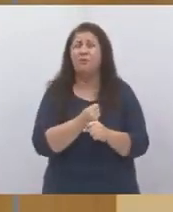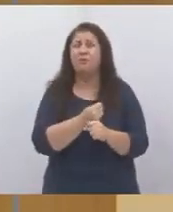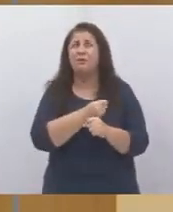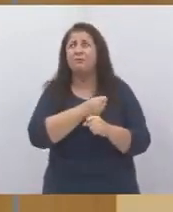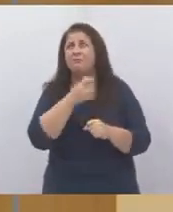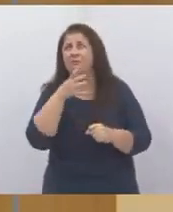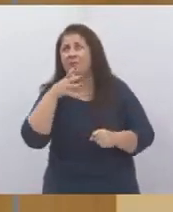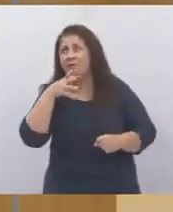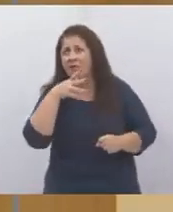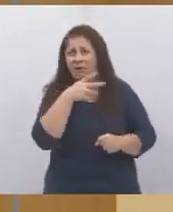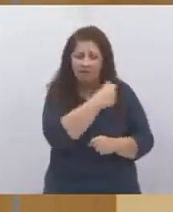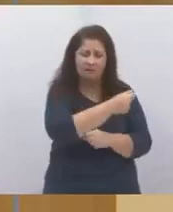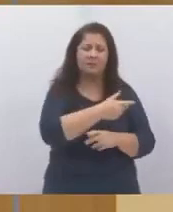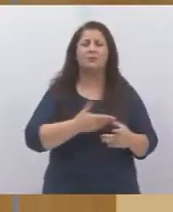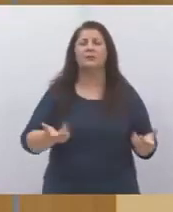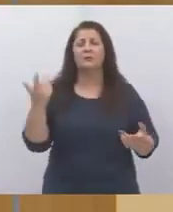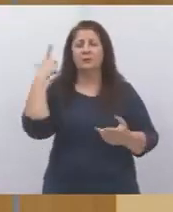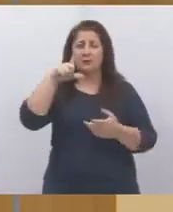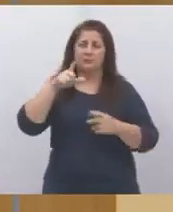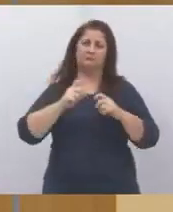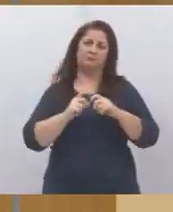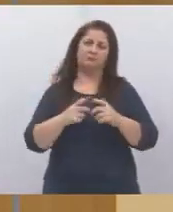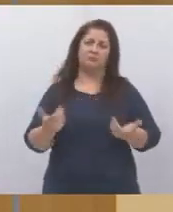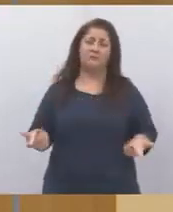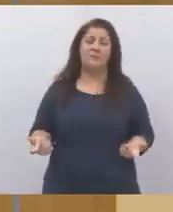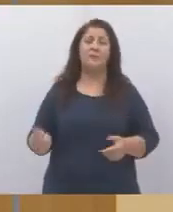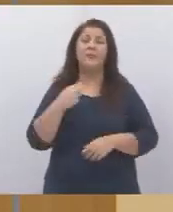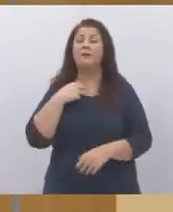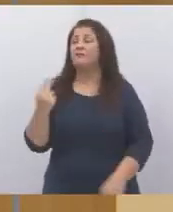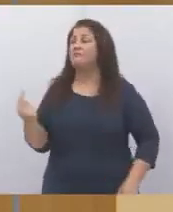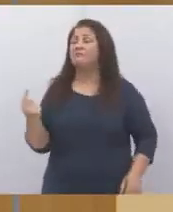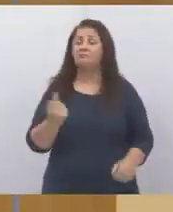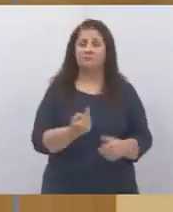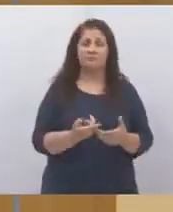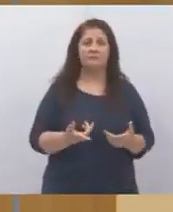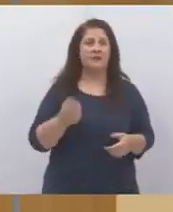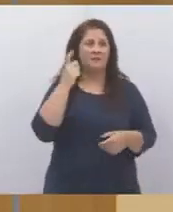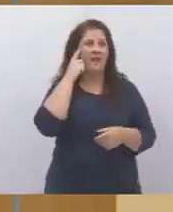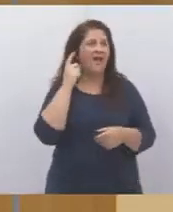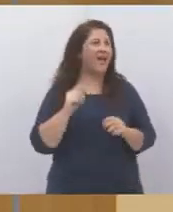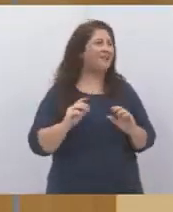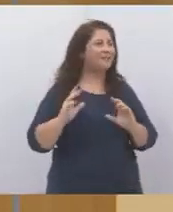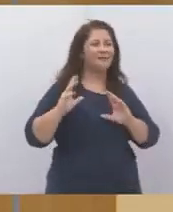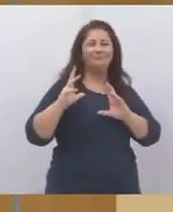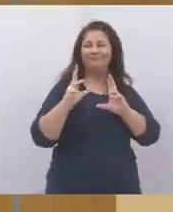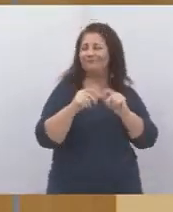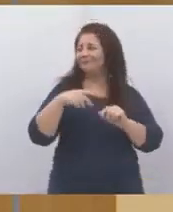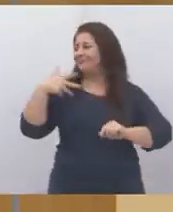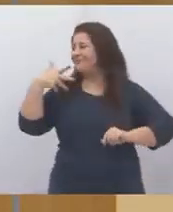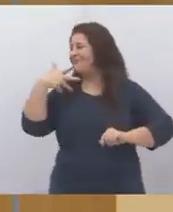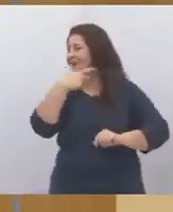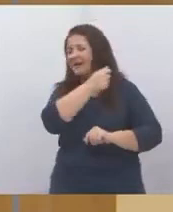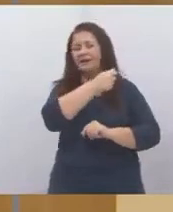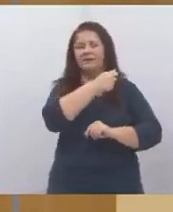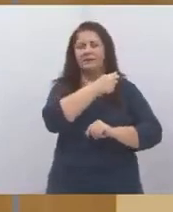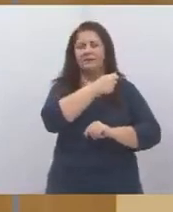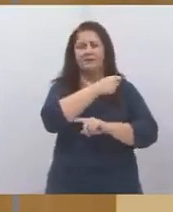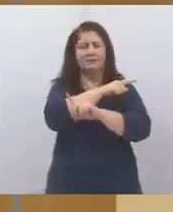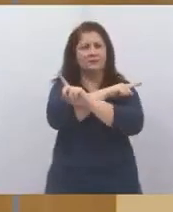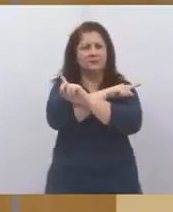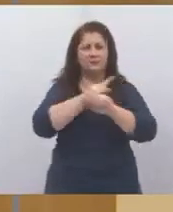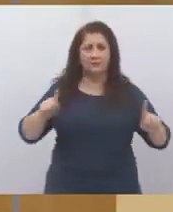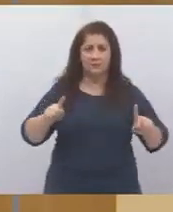poder passar no médico hora eu não posso vir aqui e achar que está tudo maravilhoso não